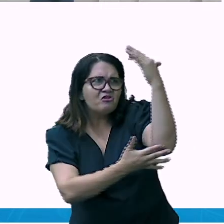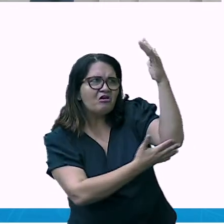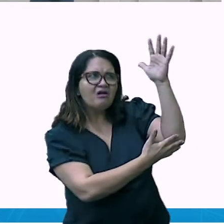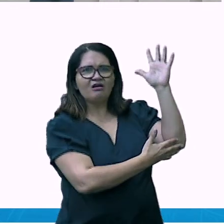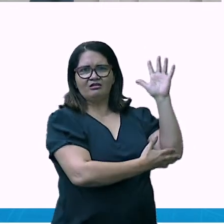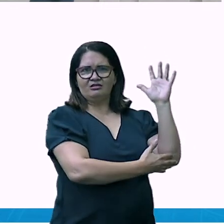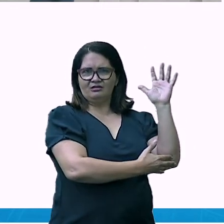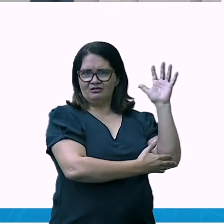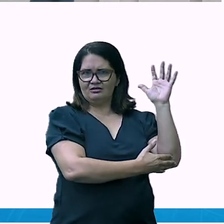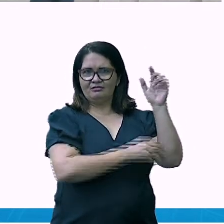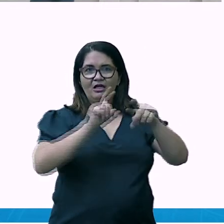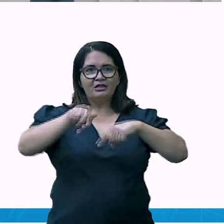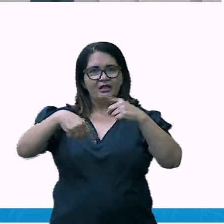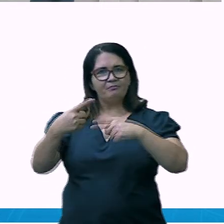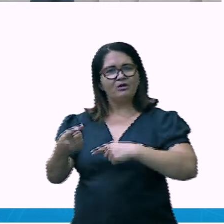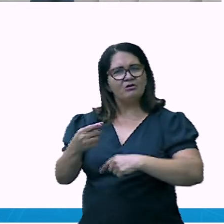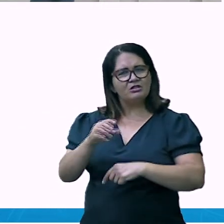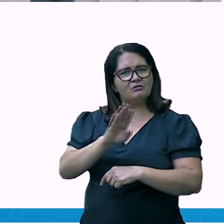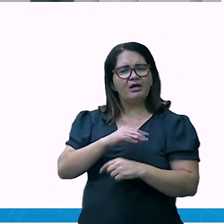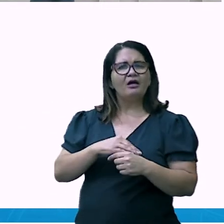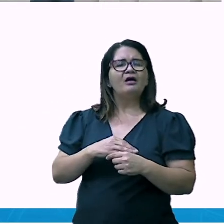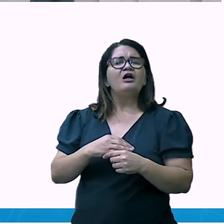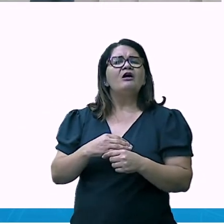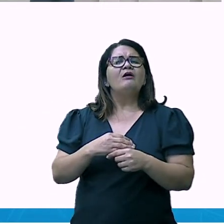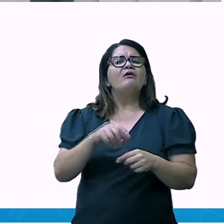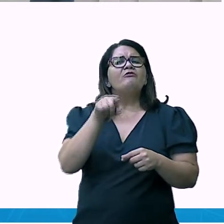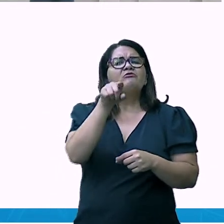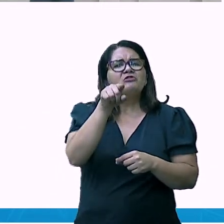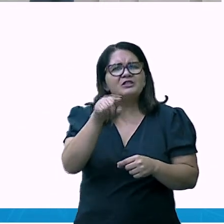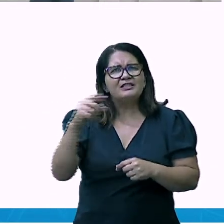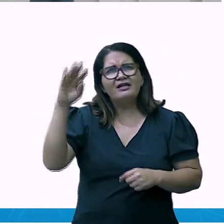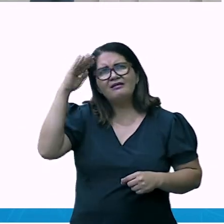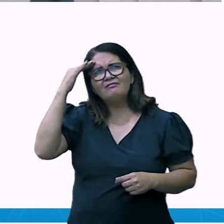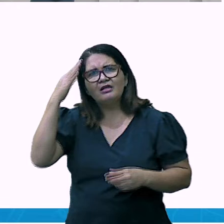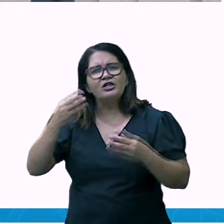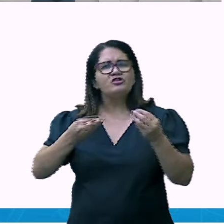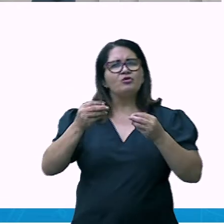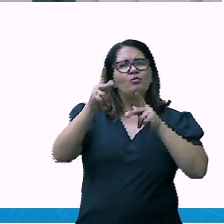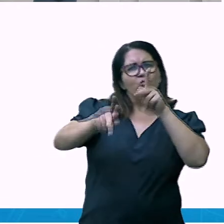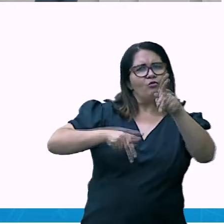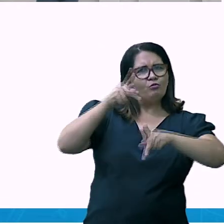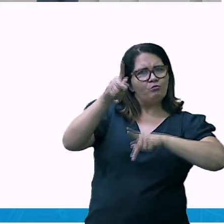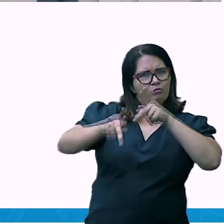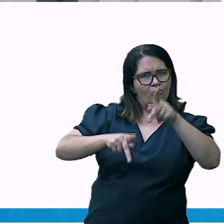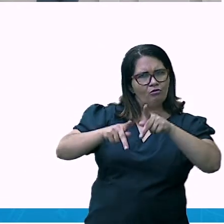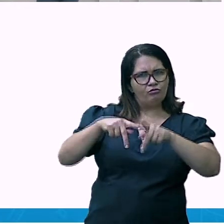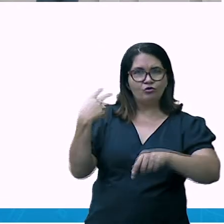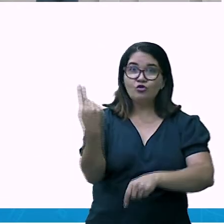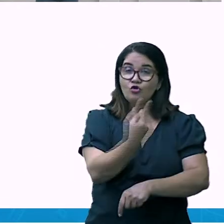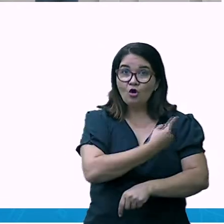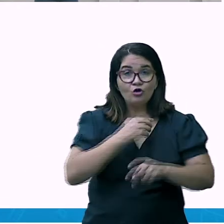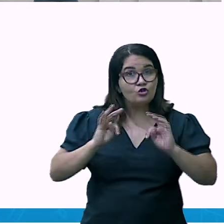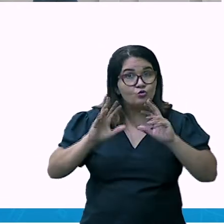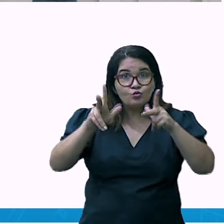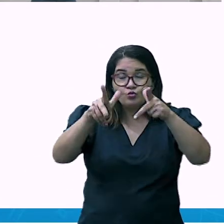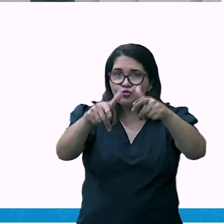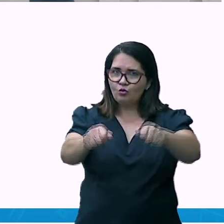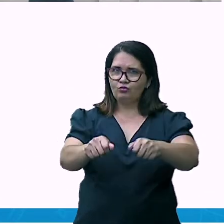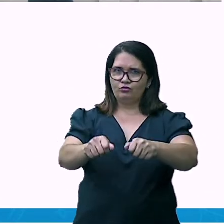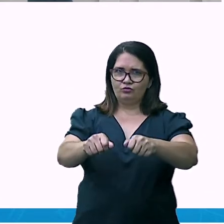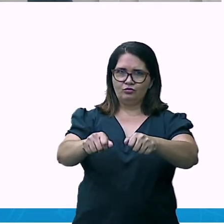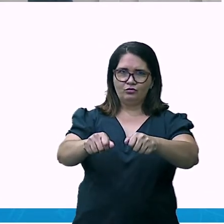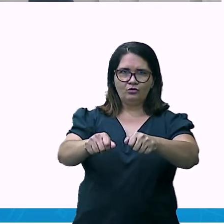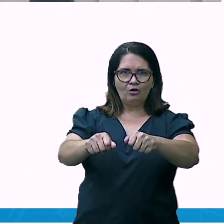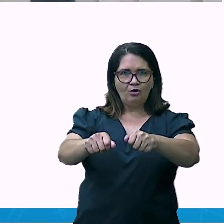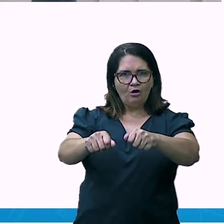é consciente da necessidade de preservação do meio ambiente? Na sua opinião, aqui no nosso país,